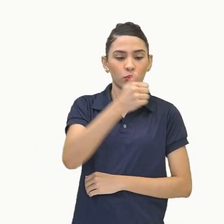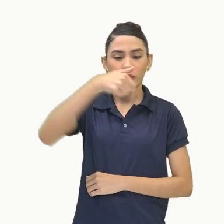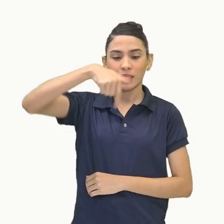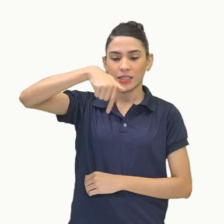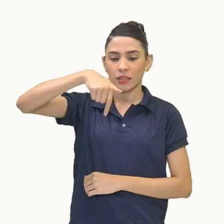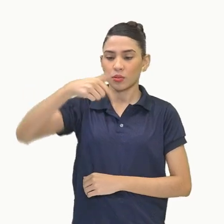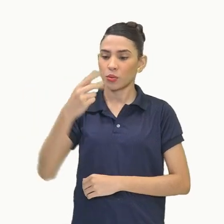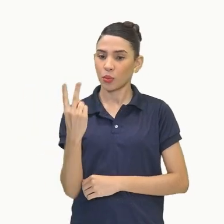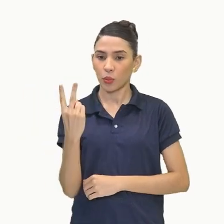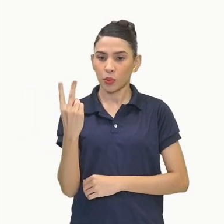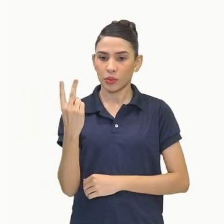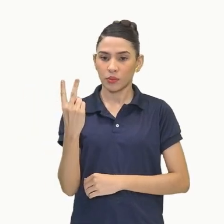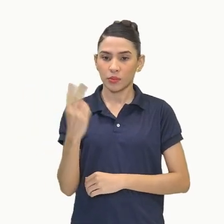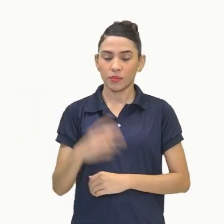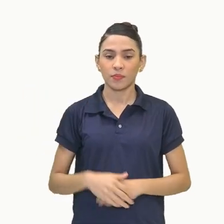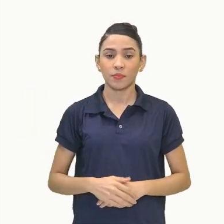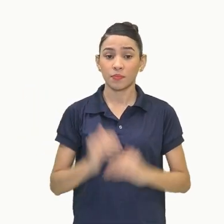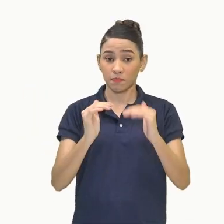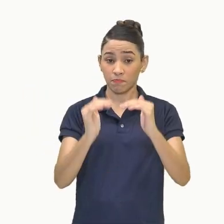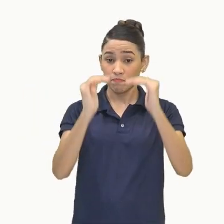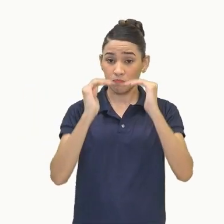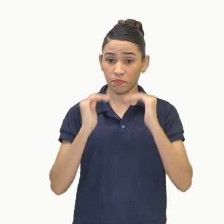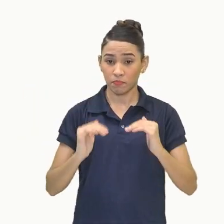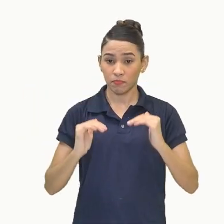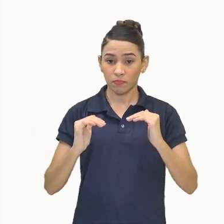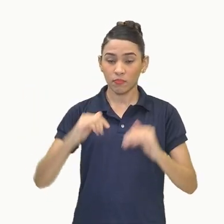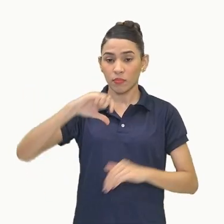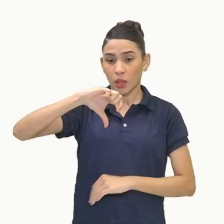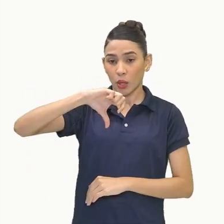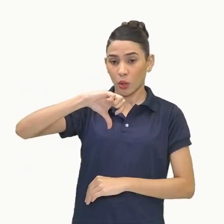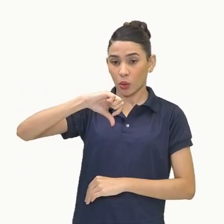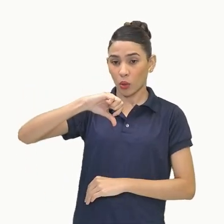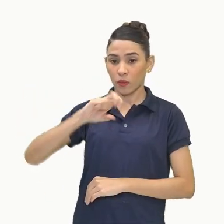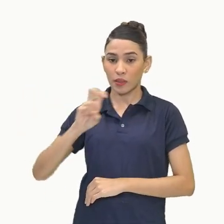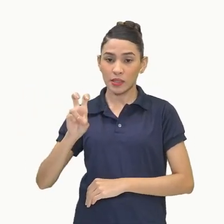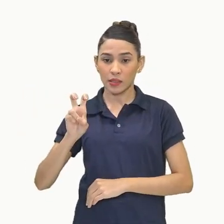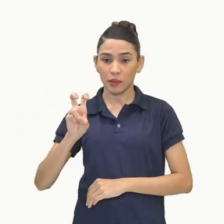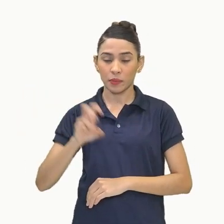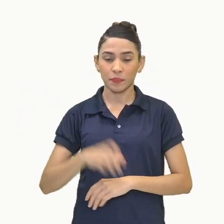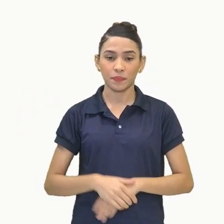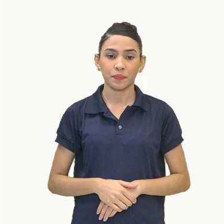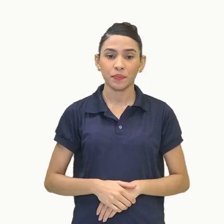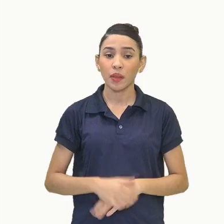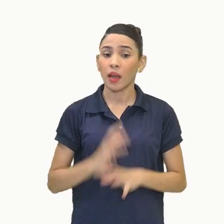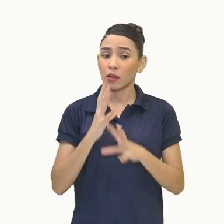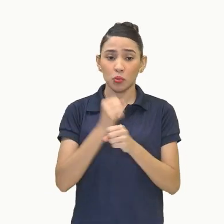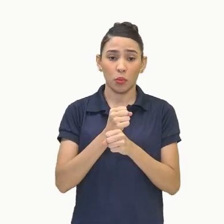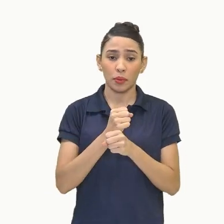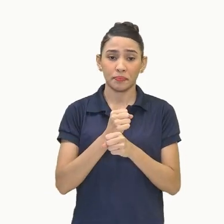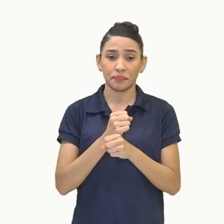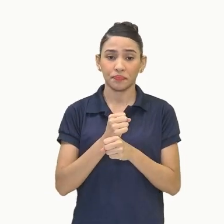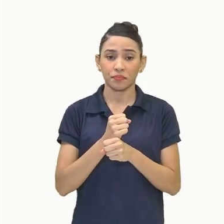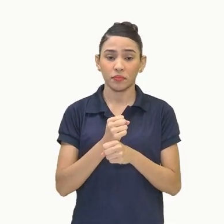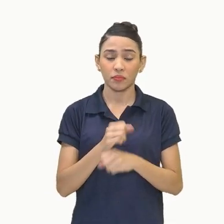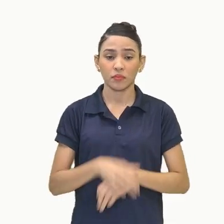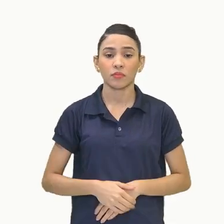172. E aqui o 95, o 5 e o 9. E aí eu vou somar, ó.